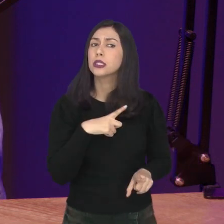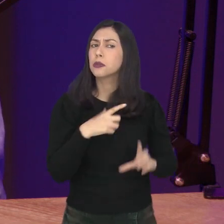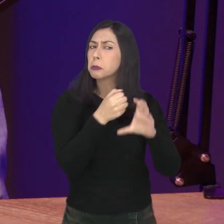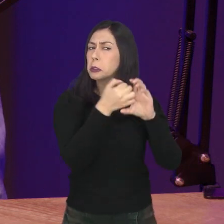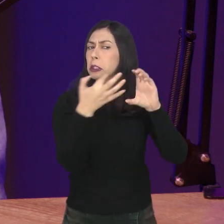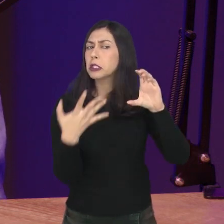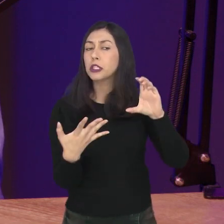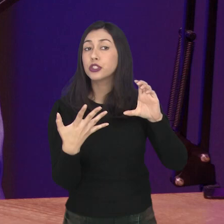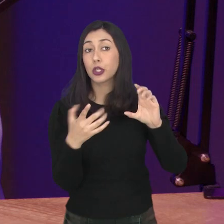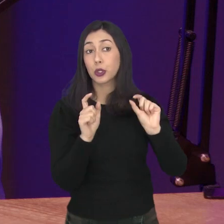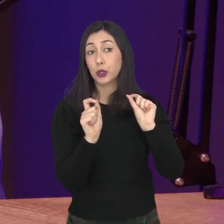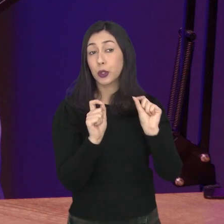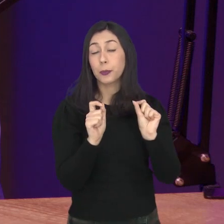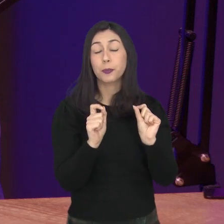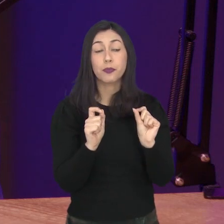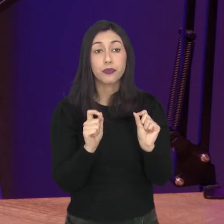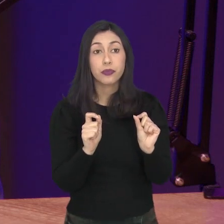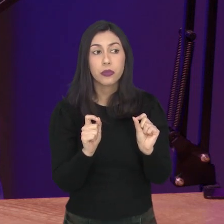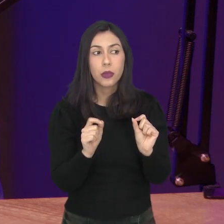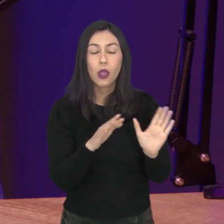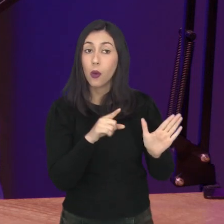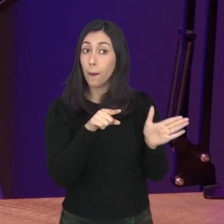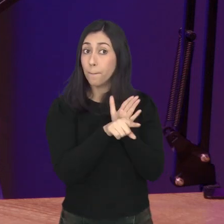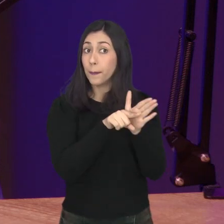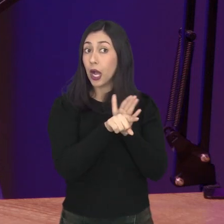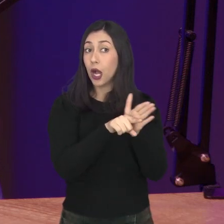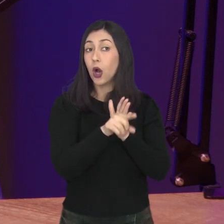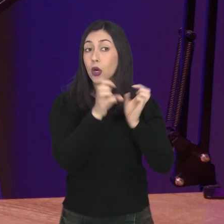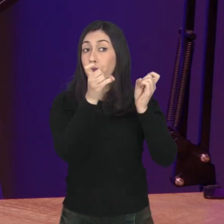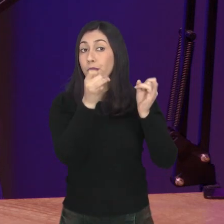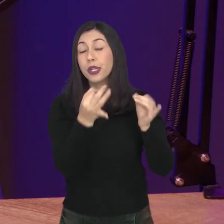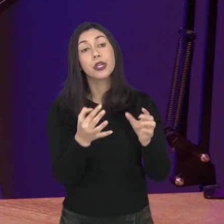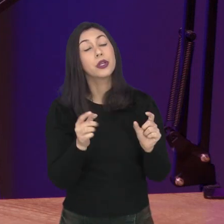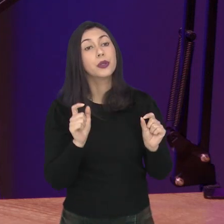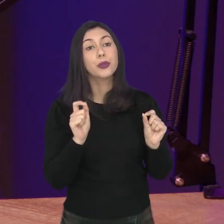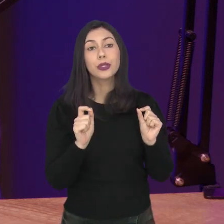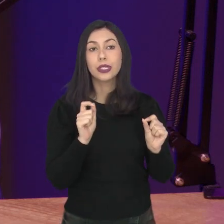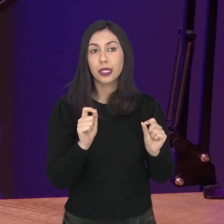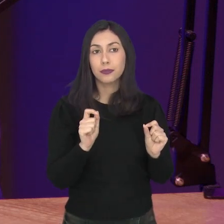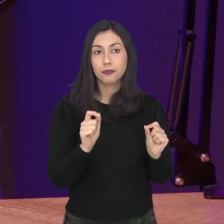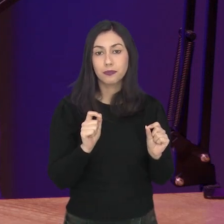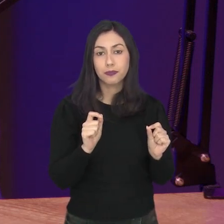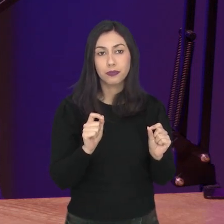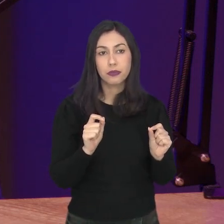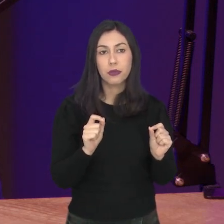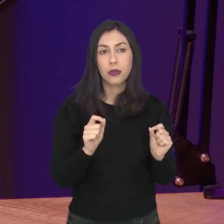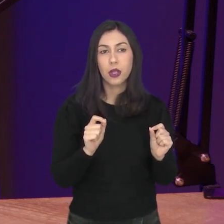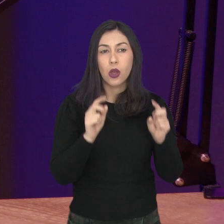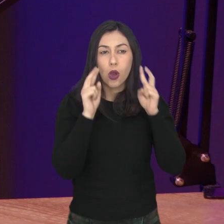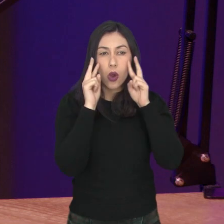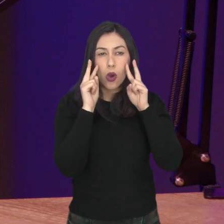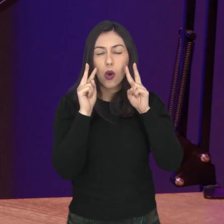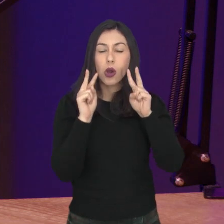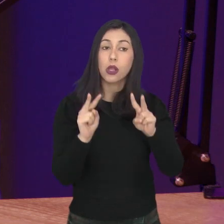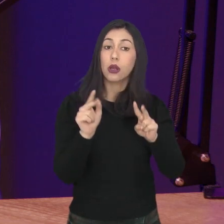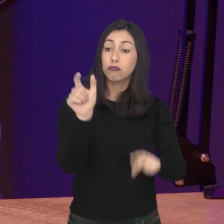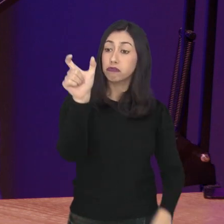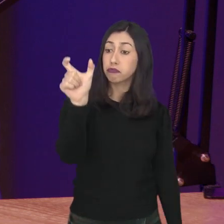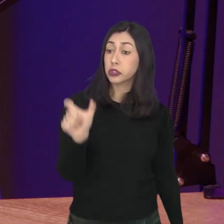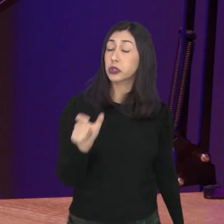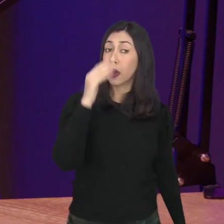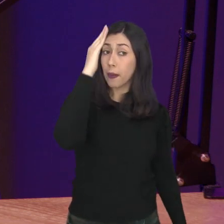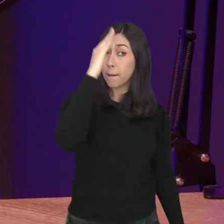legal que os pesquisadores eles vão explicando também, que tem um outro fator, que também é dessa de olhar para o